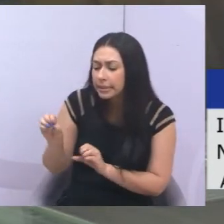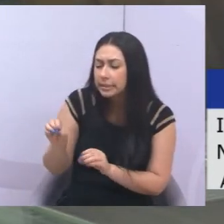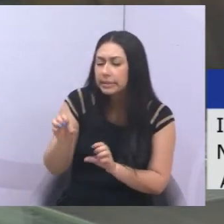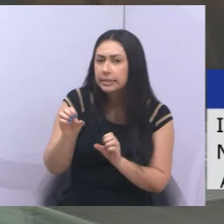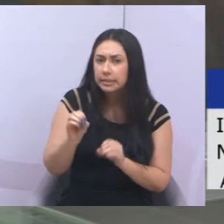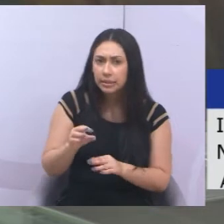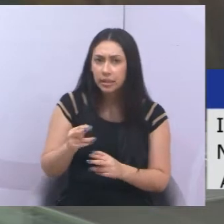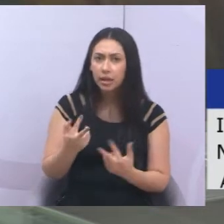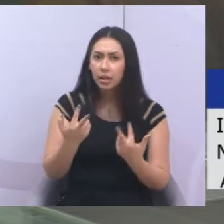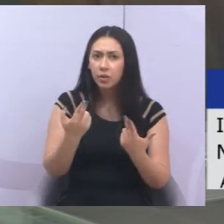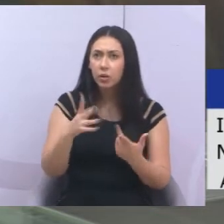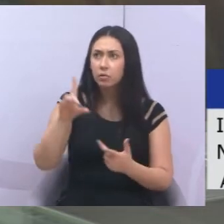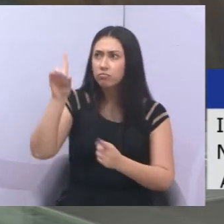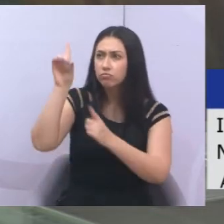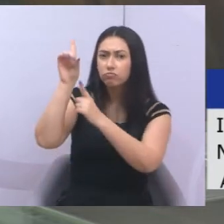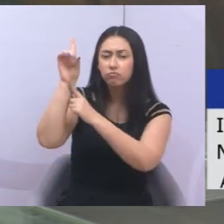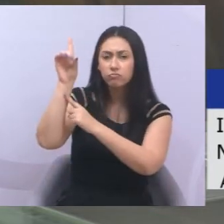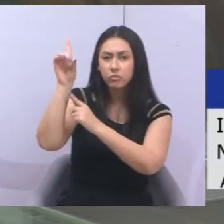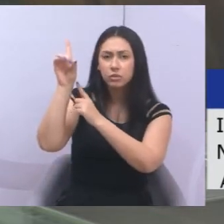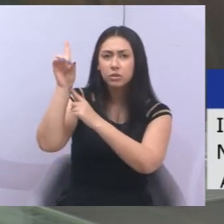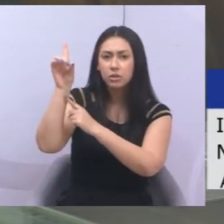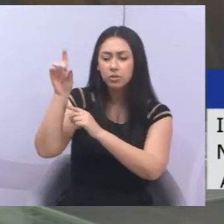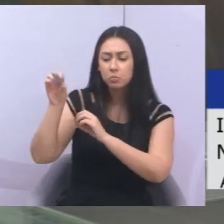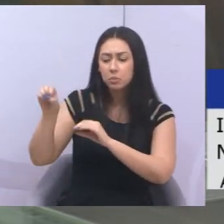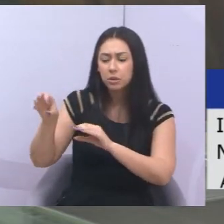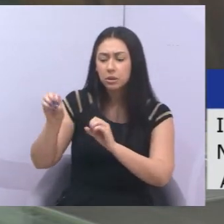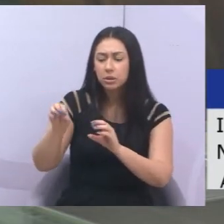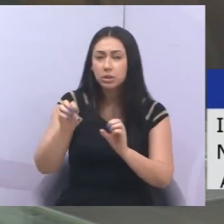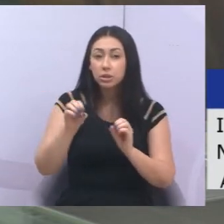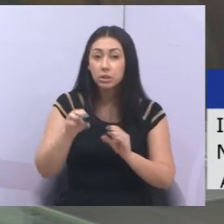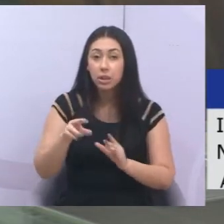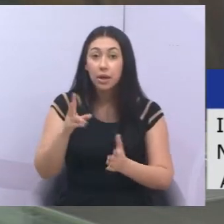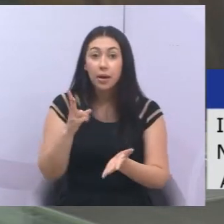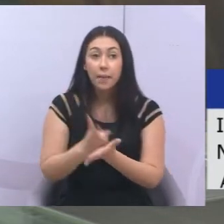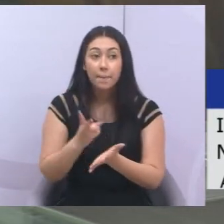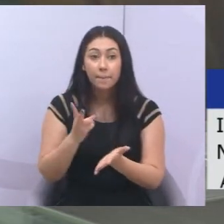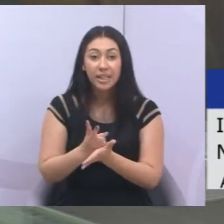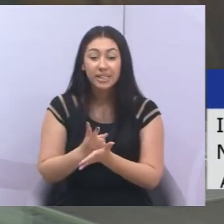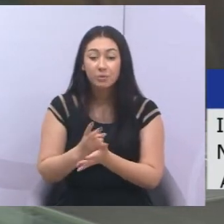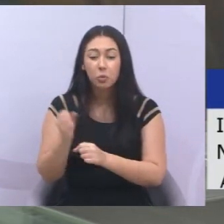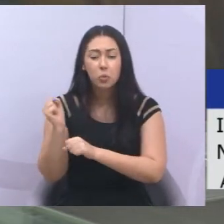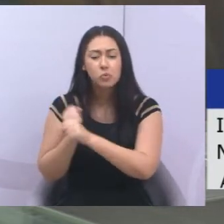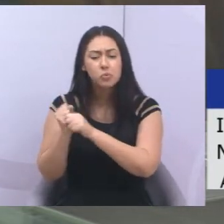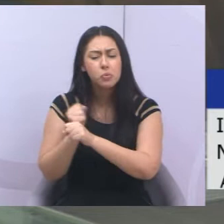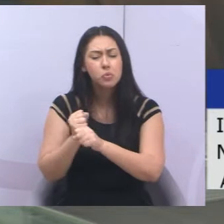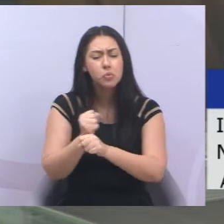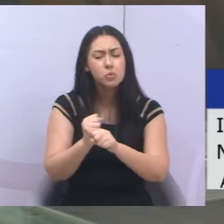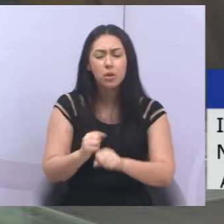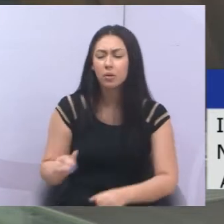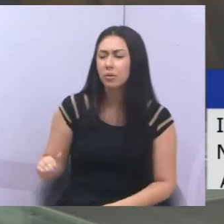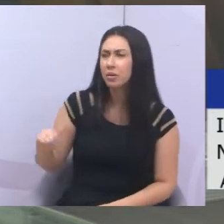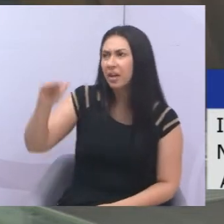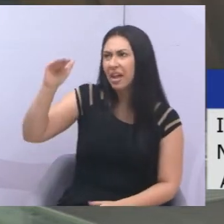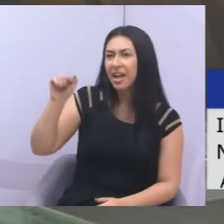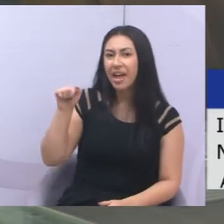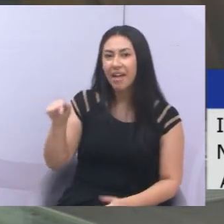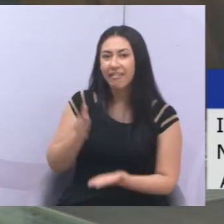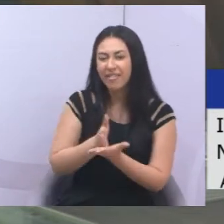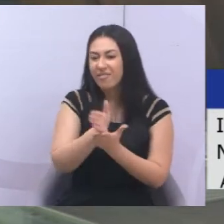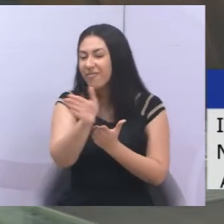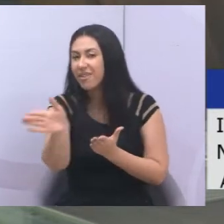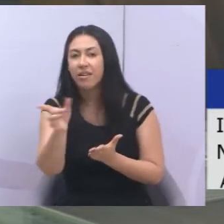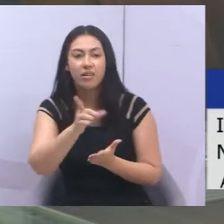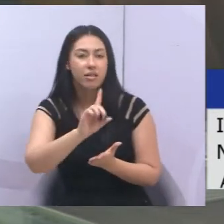os objetivos que você tem para ela, e mesmo com o passar dos anos, não se desviará